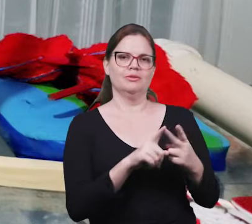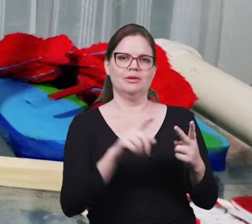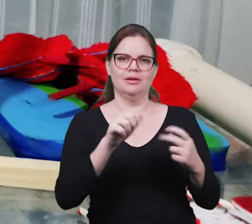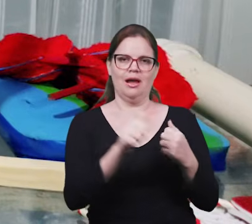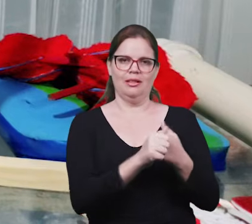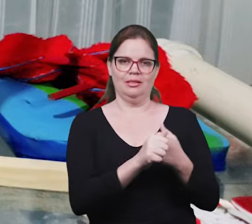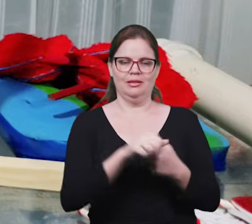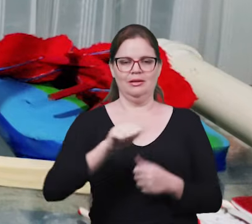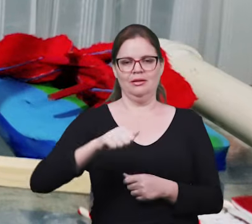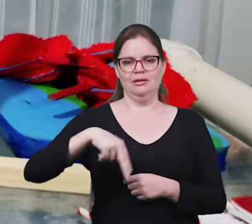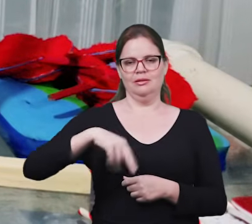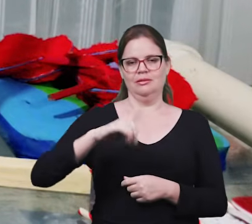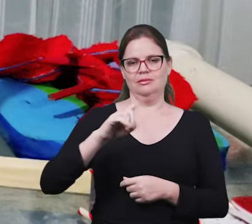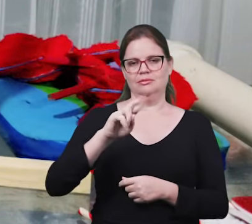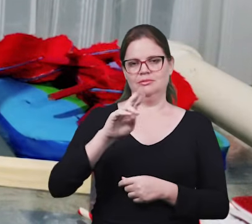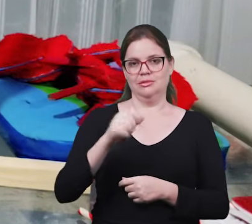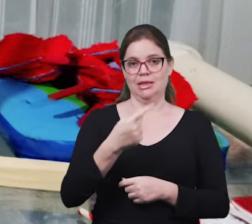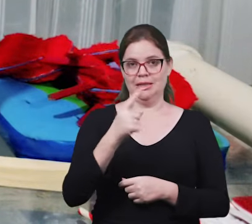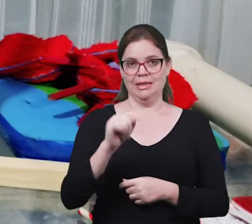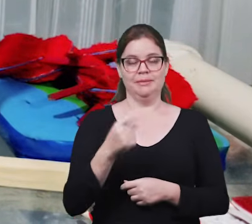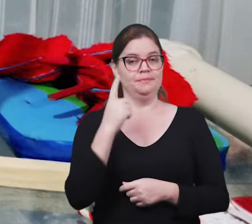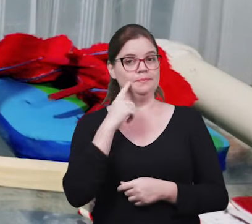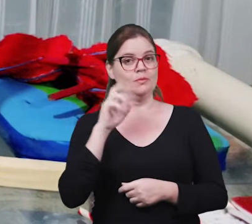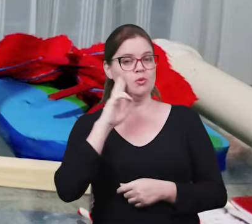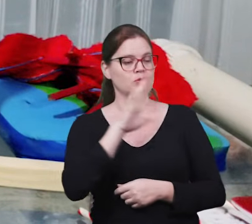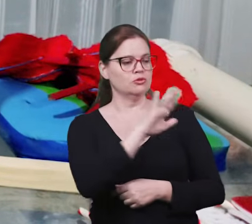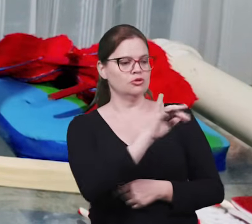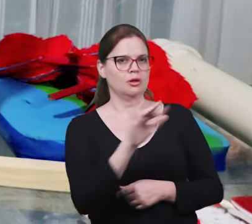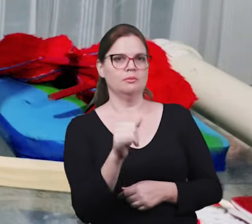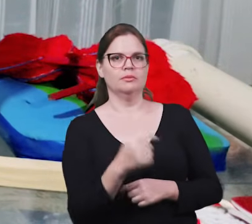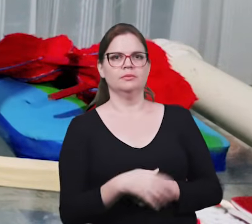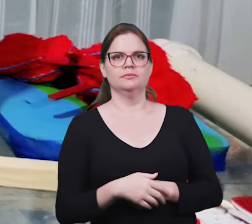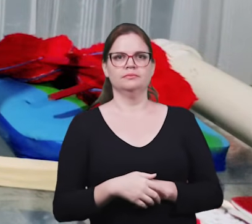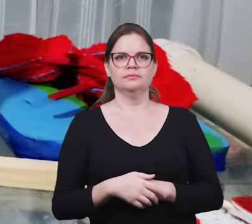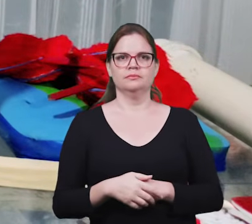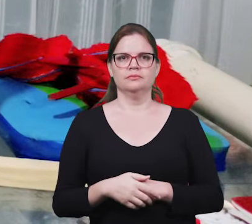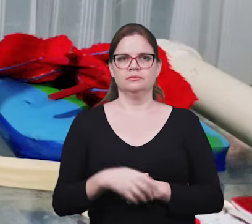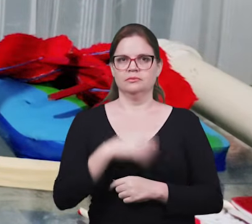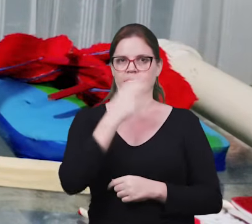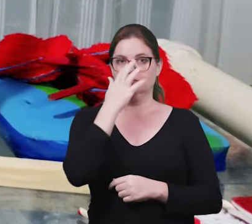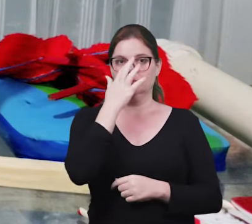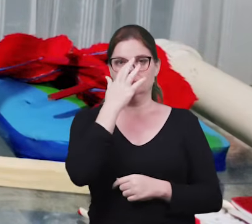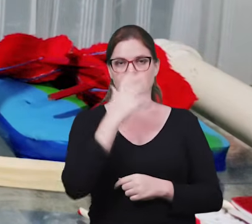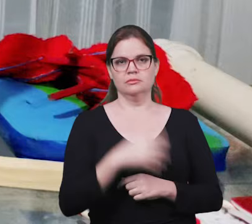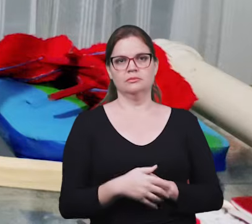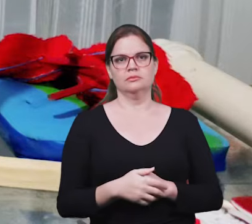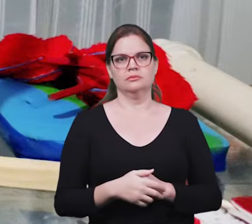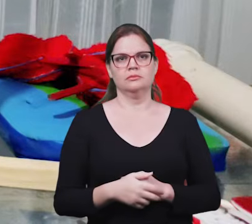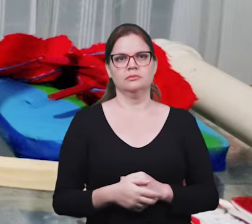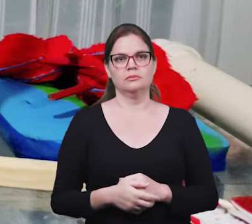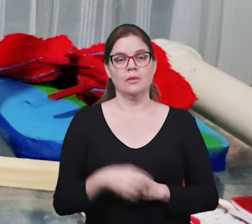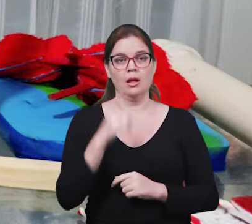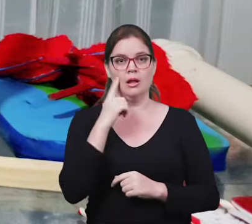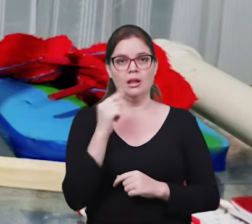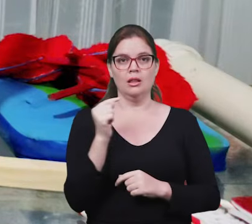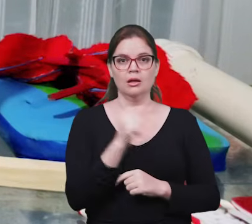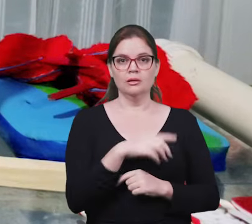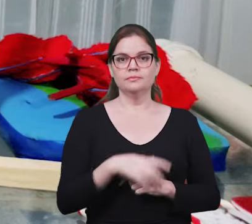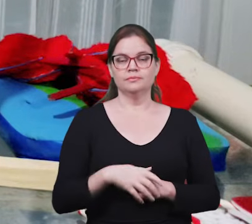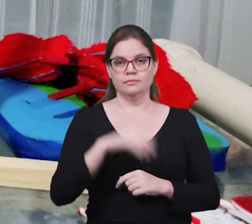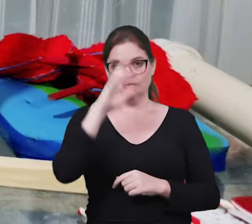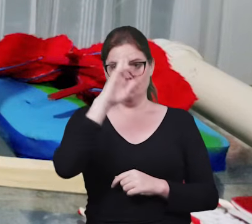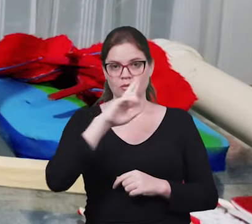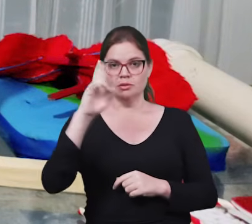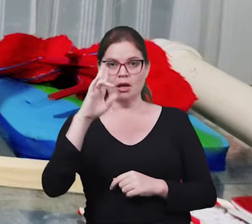Senhor alcançou ali. Mas olha, como é uma aula mais curta, eu vou falar, olha, o Senhor, olha, ele falou ali